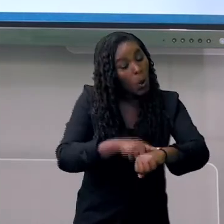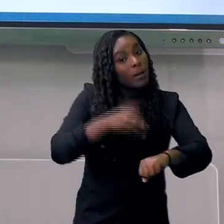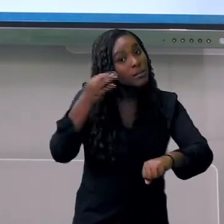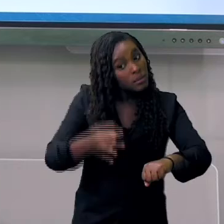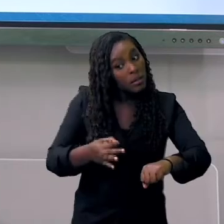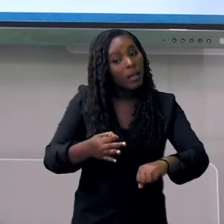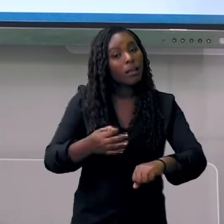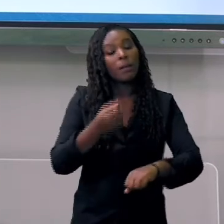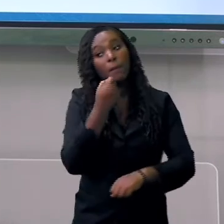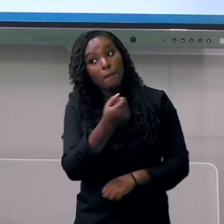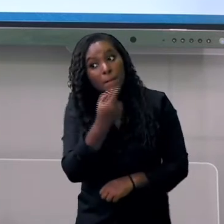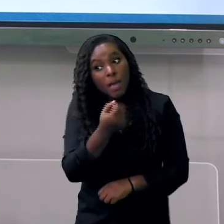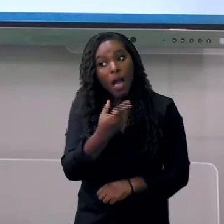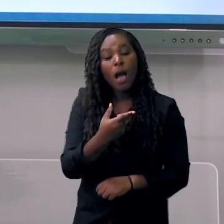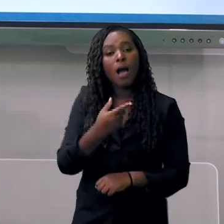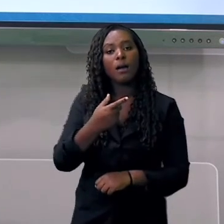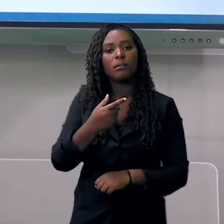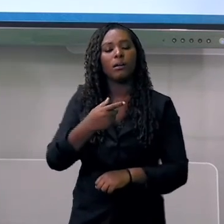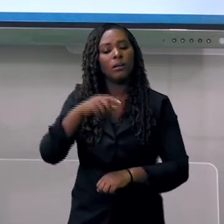amor.